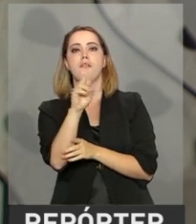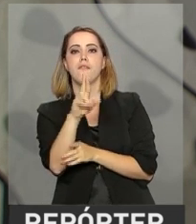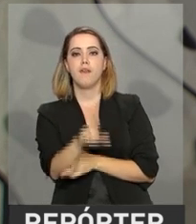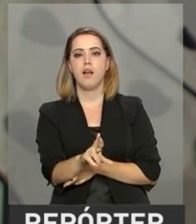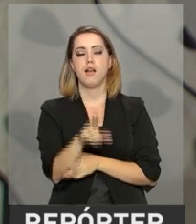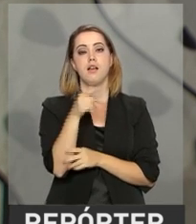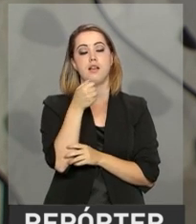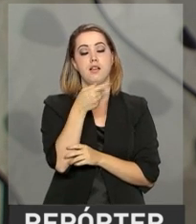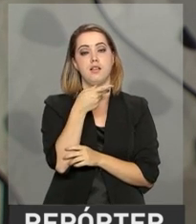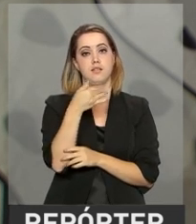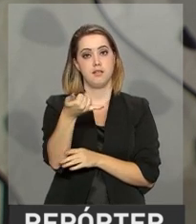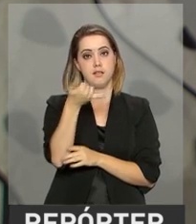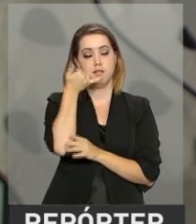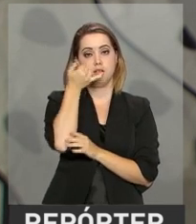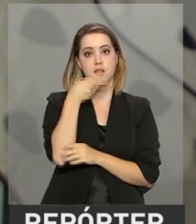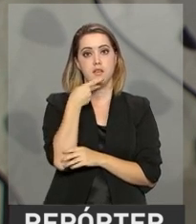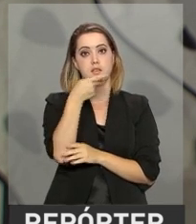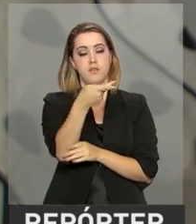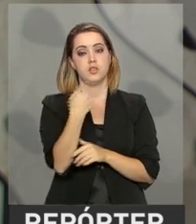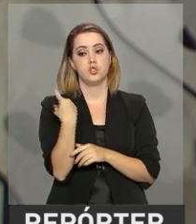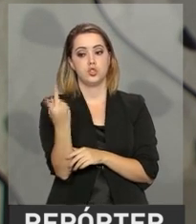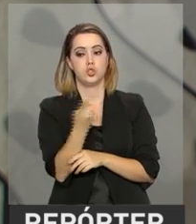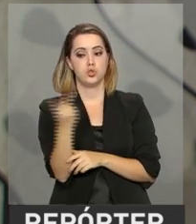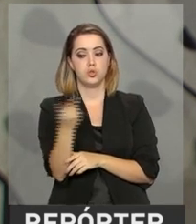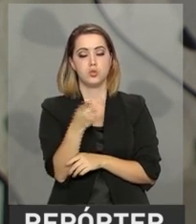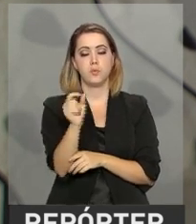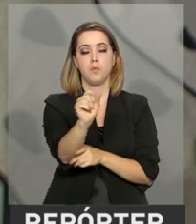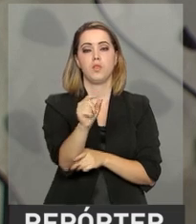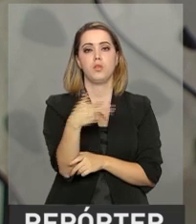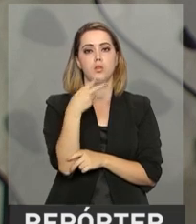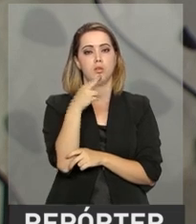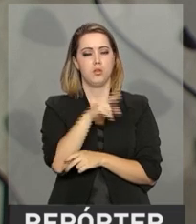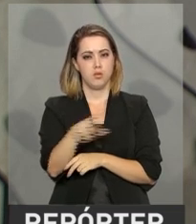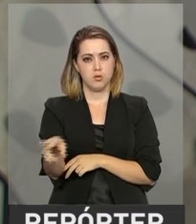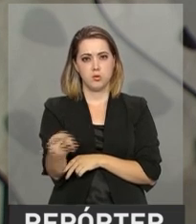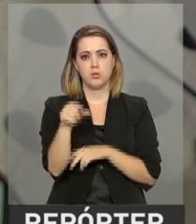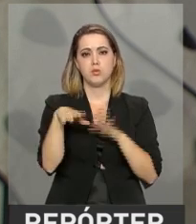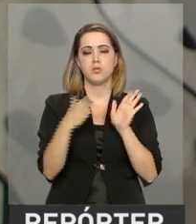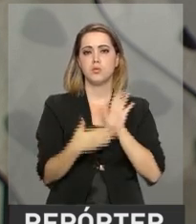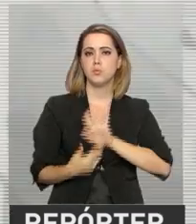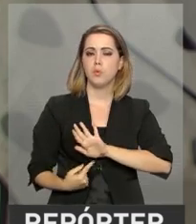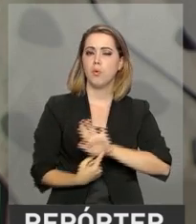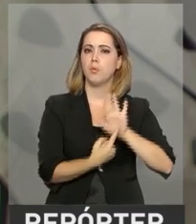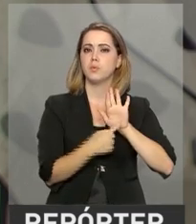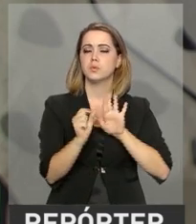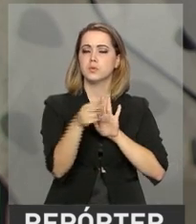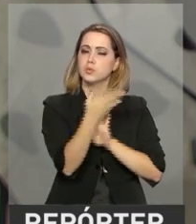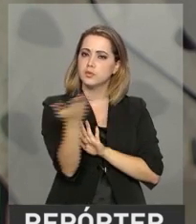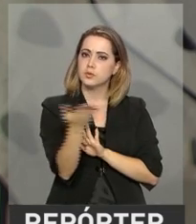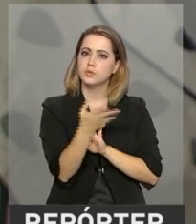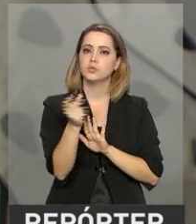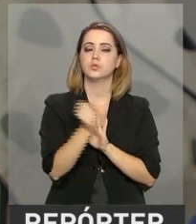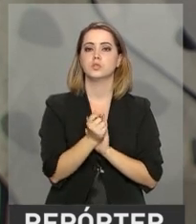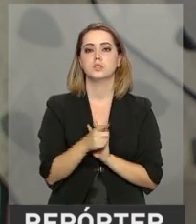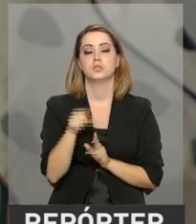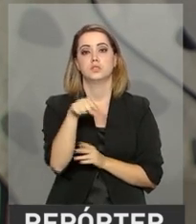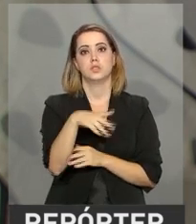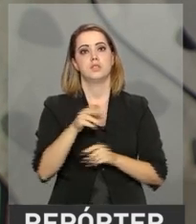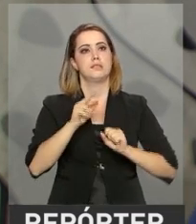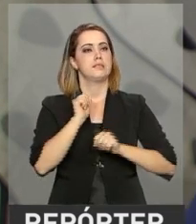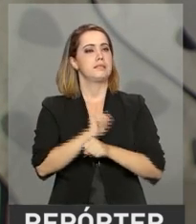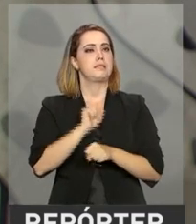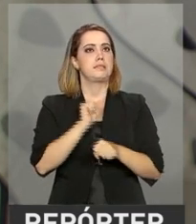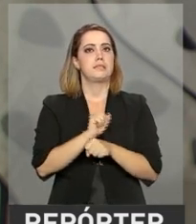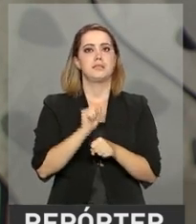a gente tem um casal de irmãos para apresentar para vocês eu falei Ah tá bom vou falar com o meu marido é uma coisa você espera tanto e há tanto